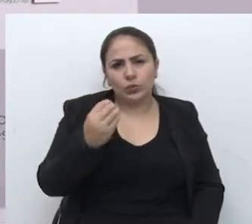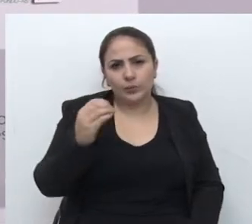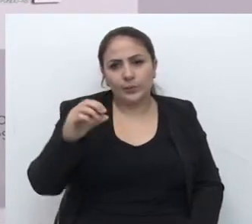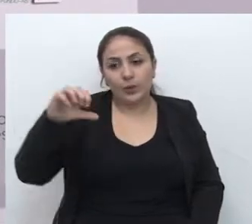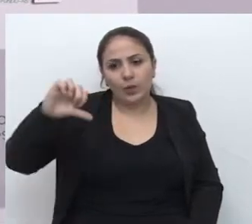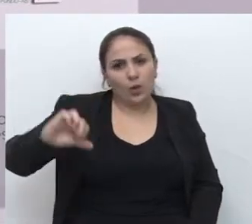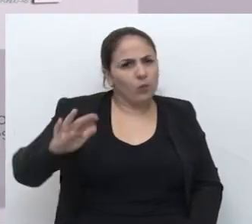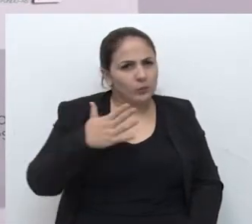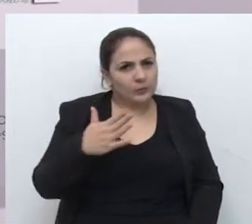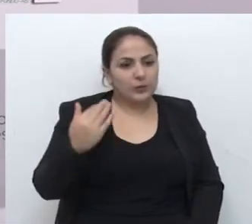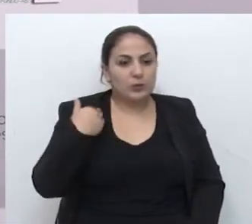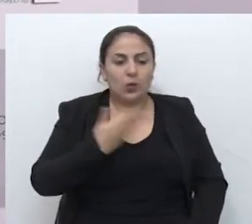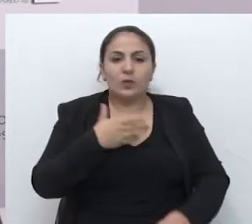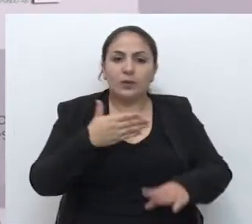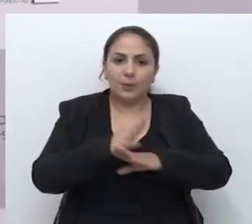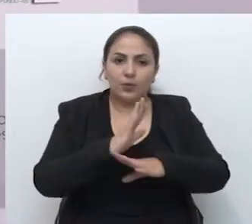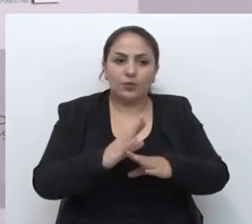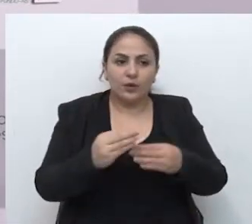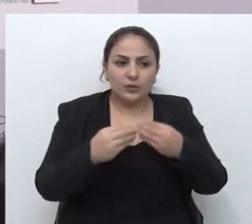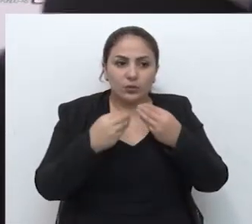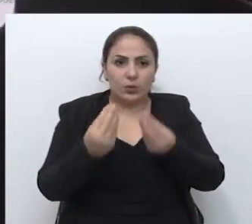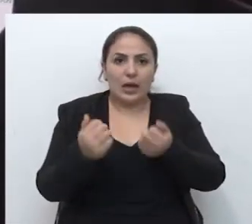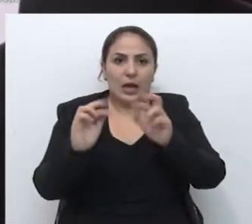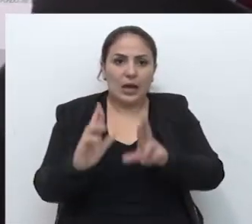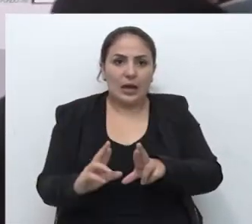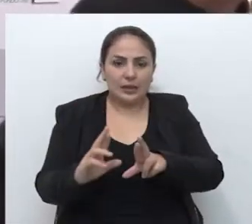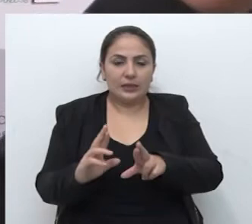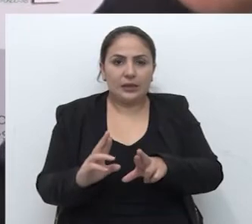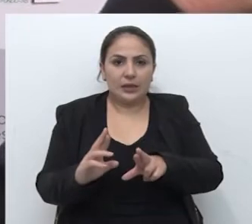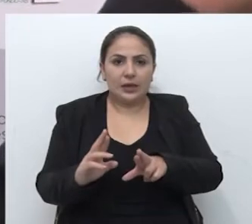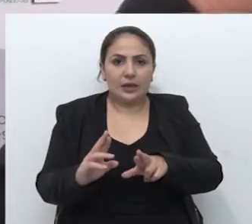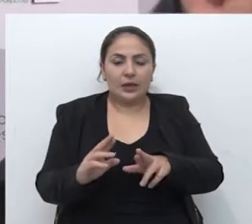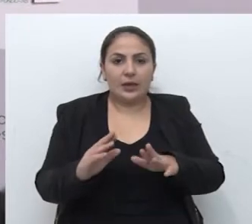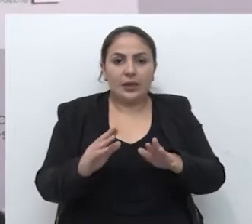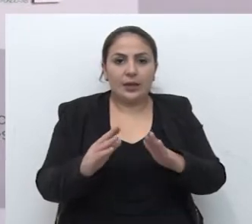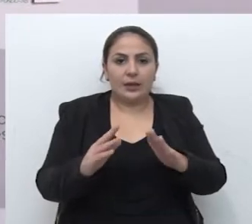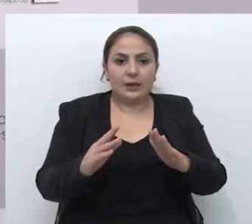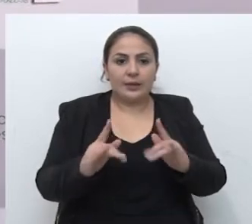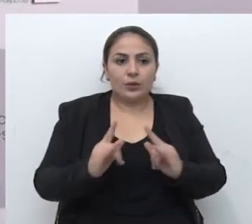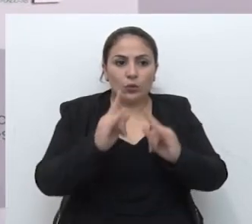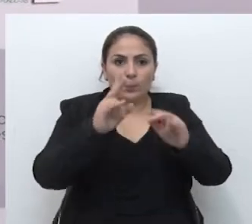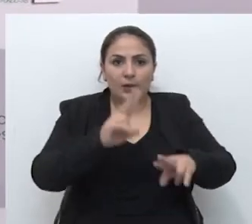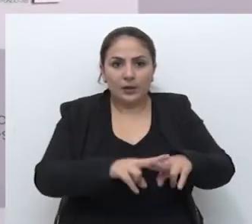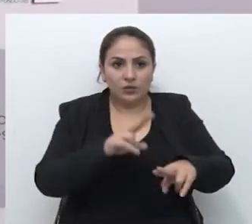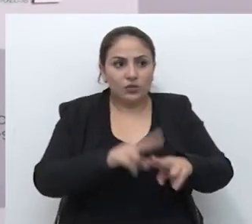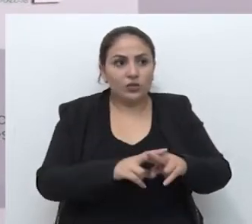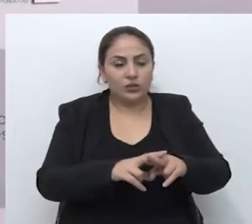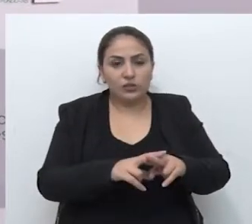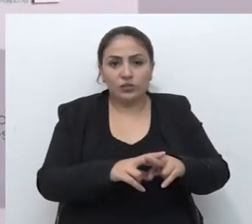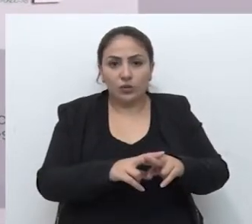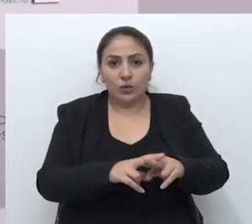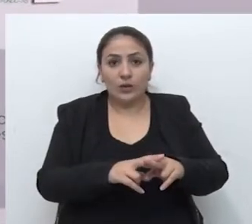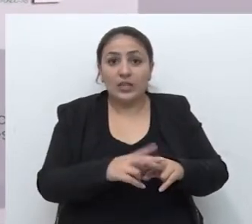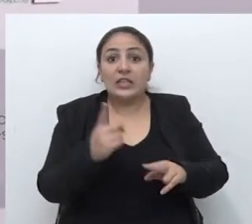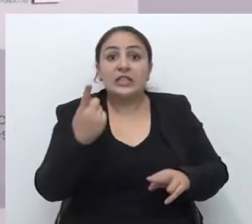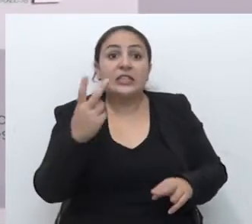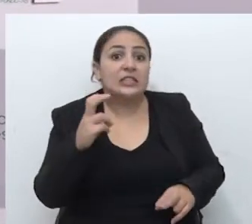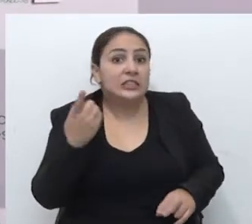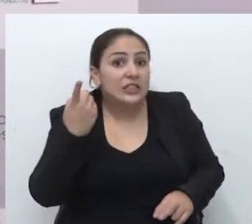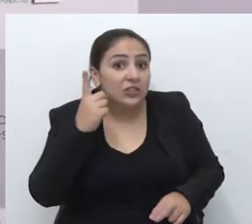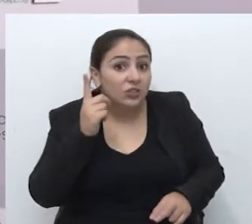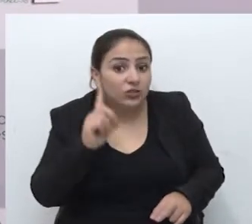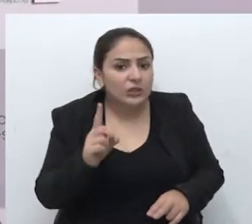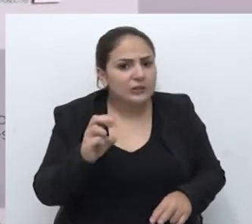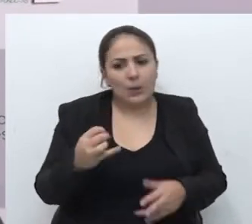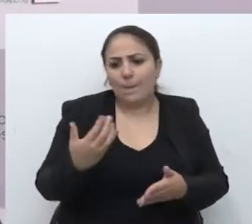tínhamos que aprovar a doação da área do presídio, próximo do Carazinho, em 15 dias, porque senão nós ia perder os recursos. Já se